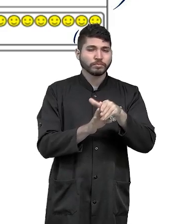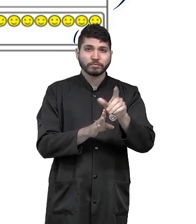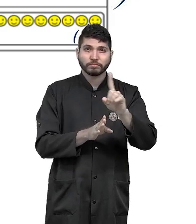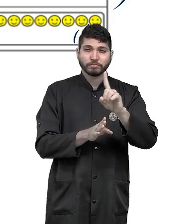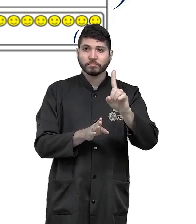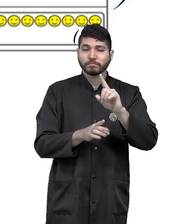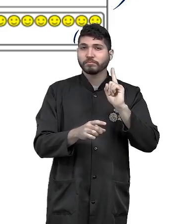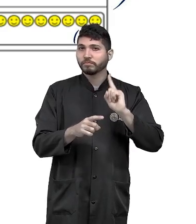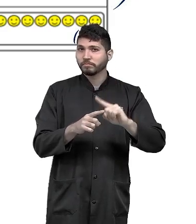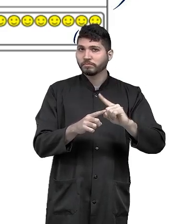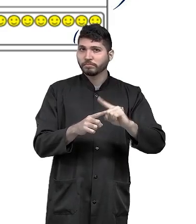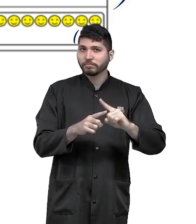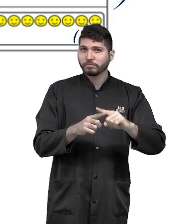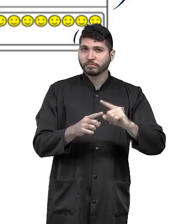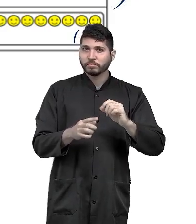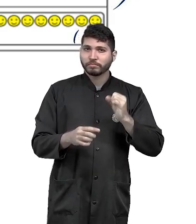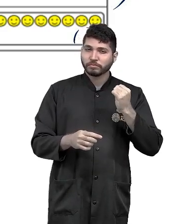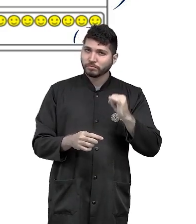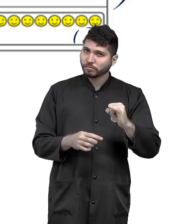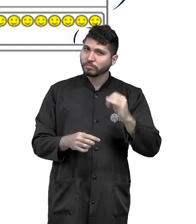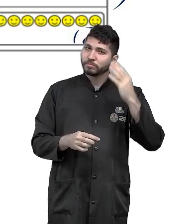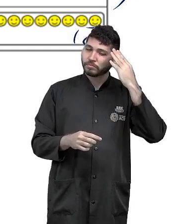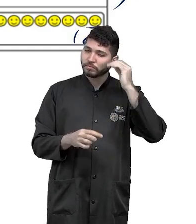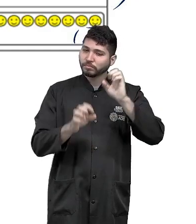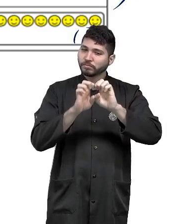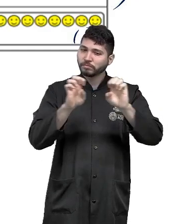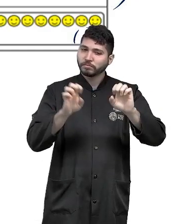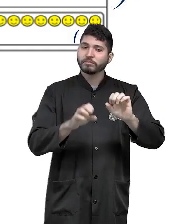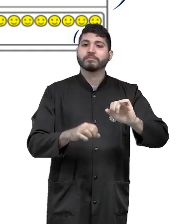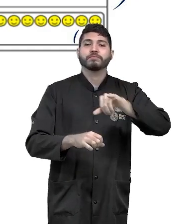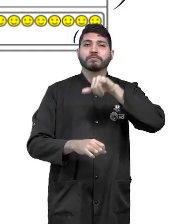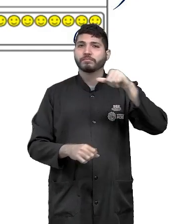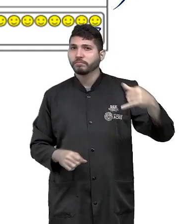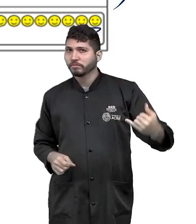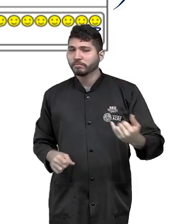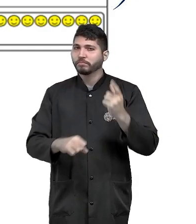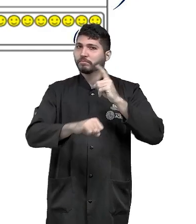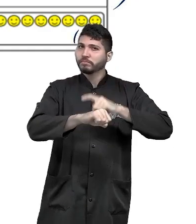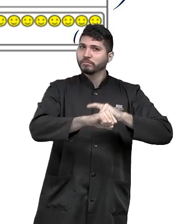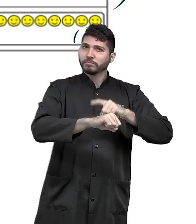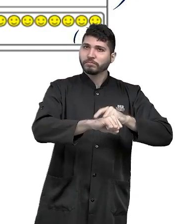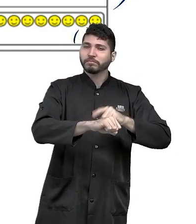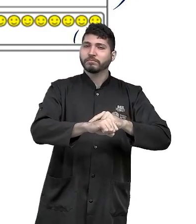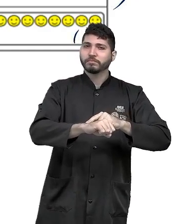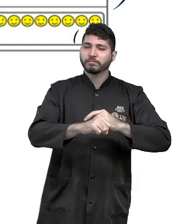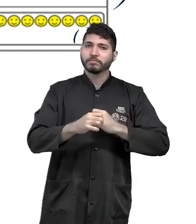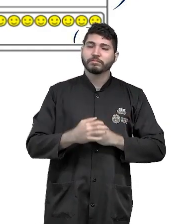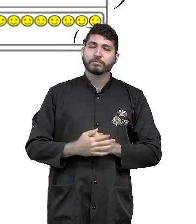tipo de questão que, se você souber da fórmula, você vai se dar muito bem na prova. Se não souber, você vai ter um certo trabalho, ok?